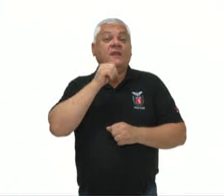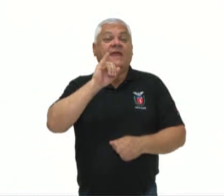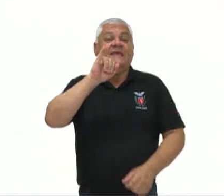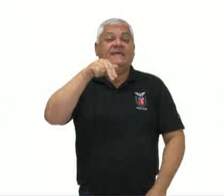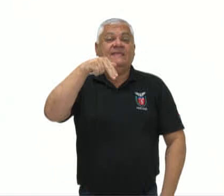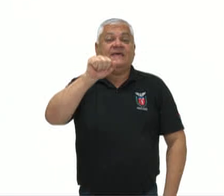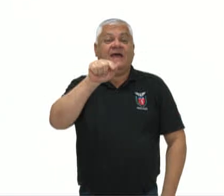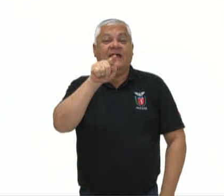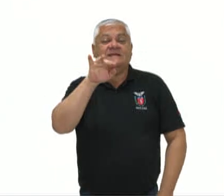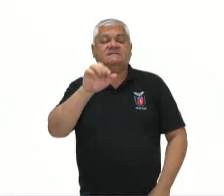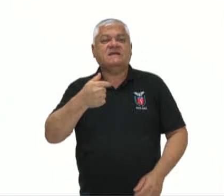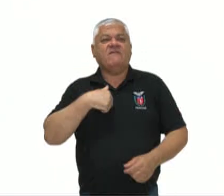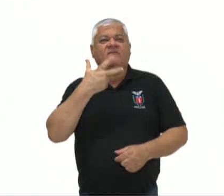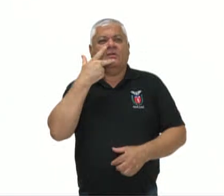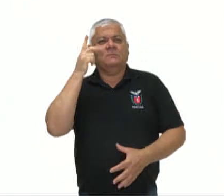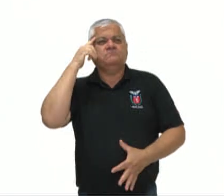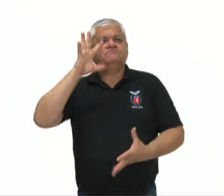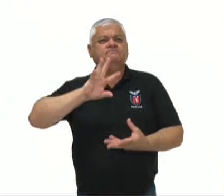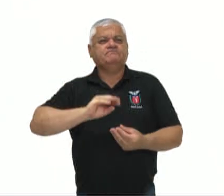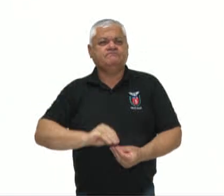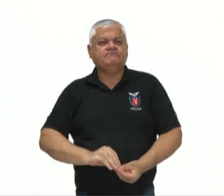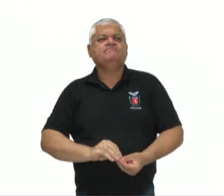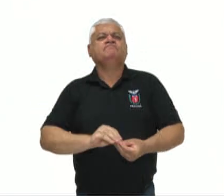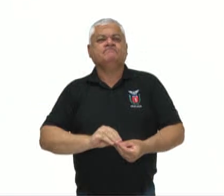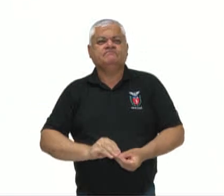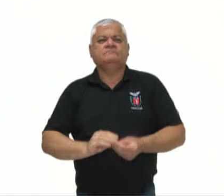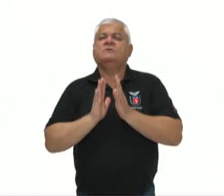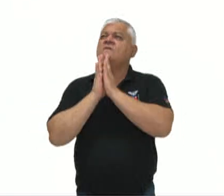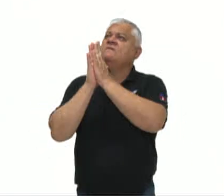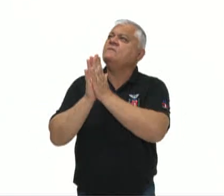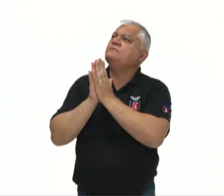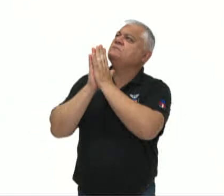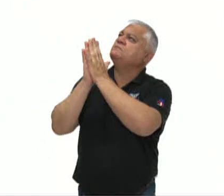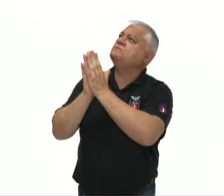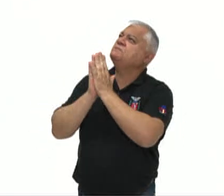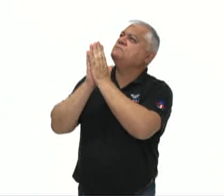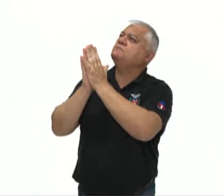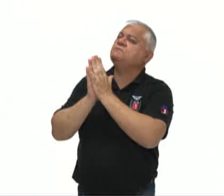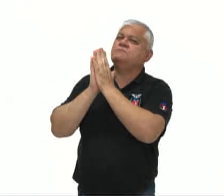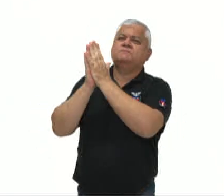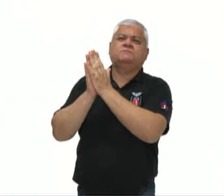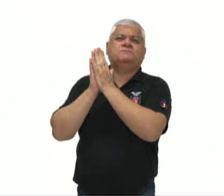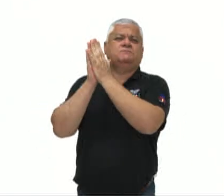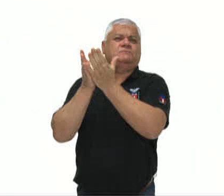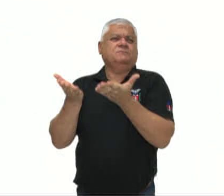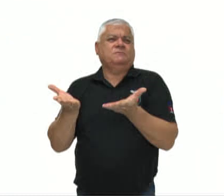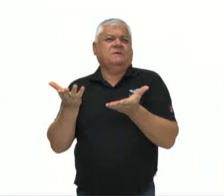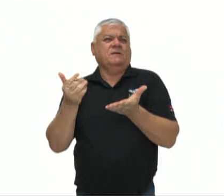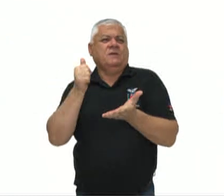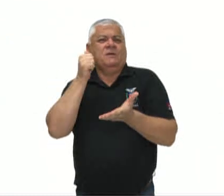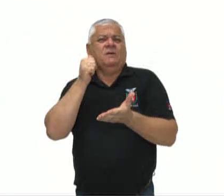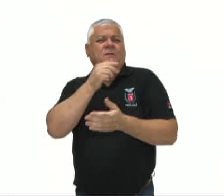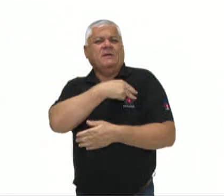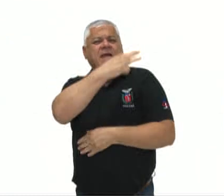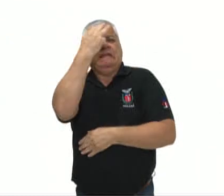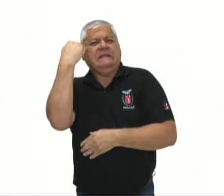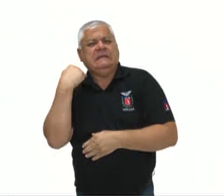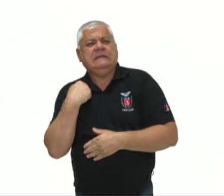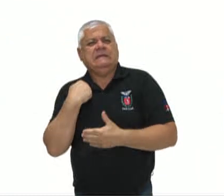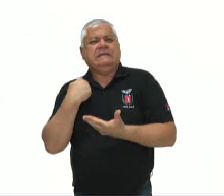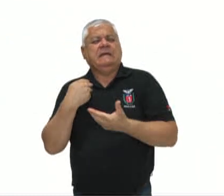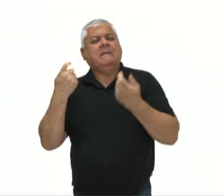concluiu: dignai-vos ouvir nossas súplicas, ó castíssimo esposo da Virgem Maria,